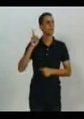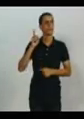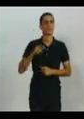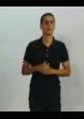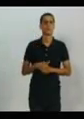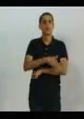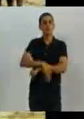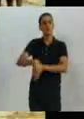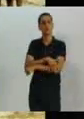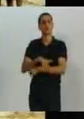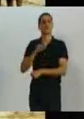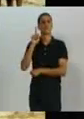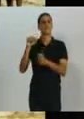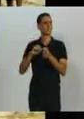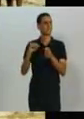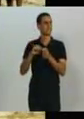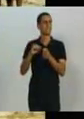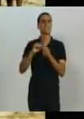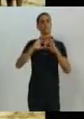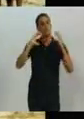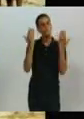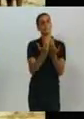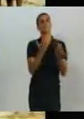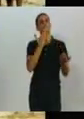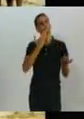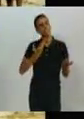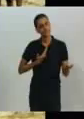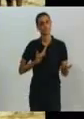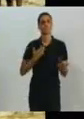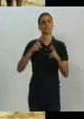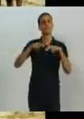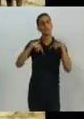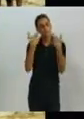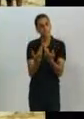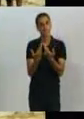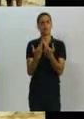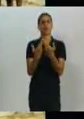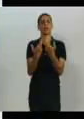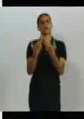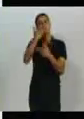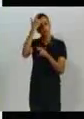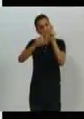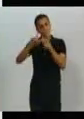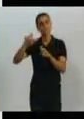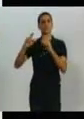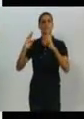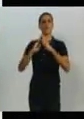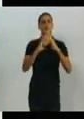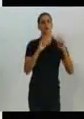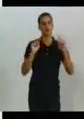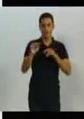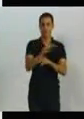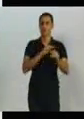lá na rua Belmiro Colzani, pedido daquela comunidade, uma reunião com os moradores lá do bairro.